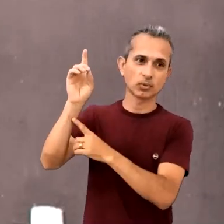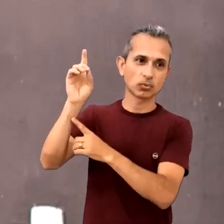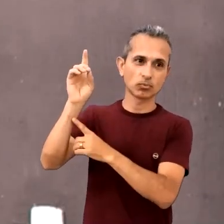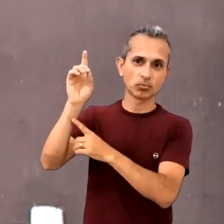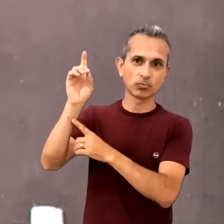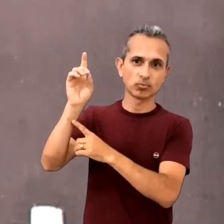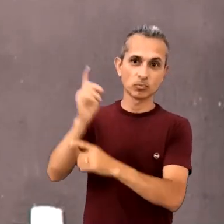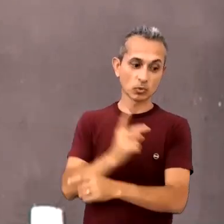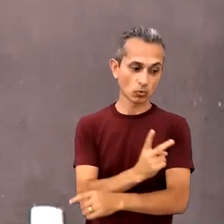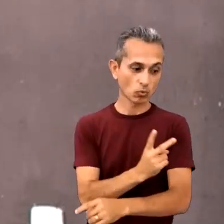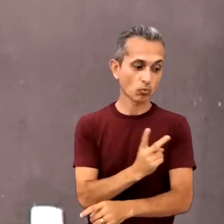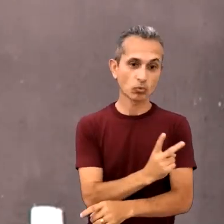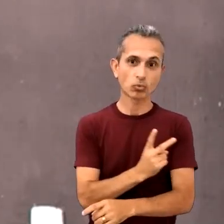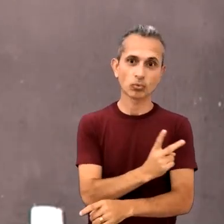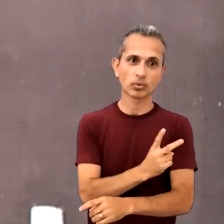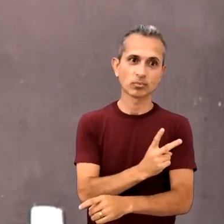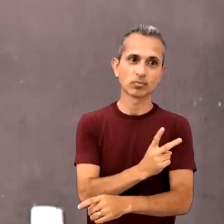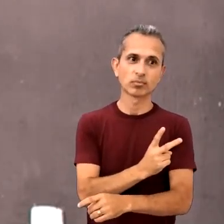dois.